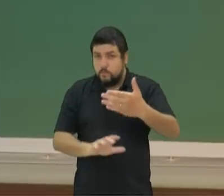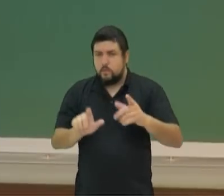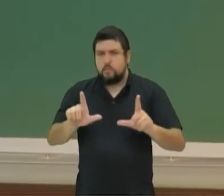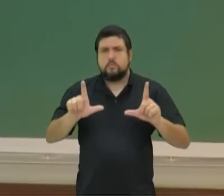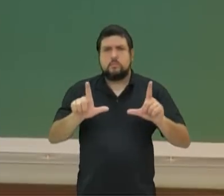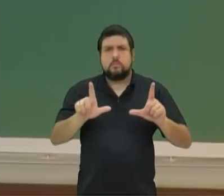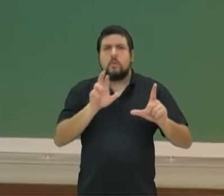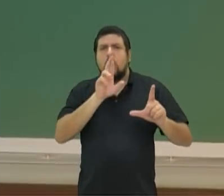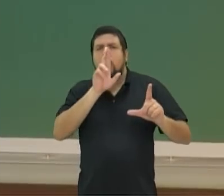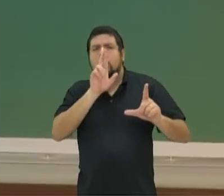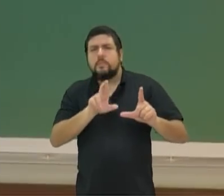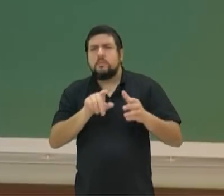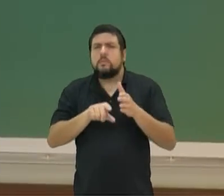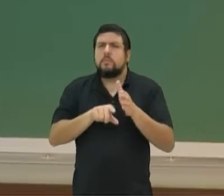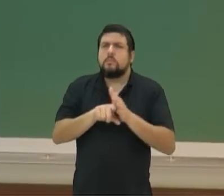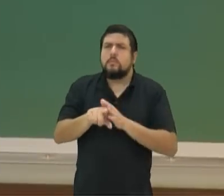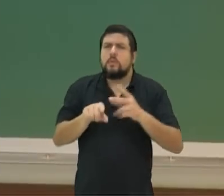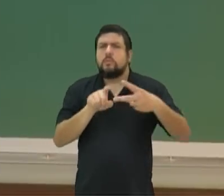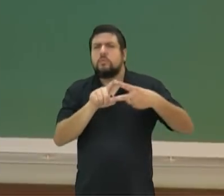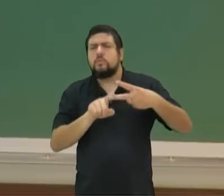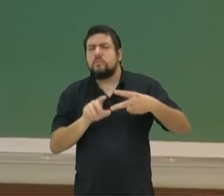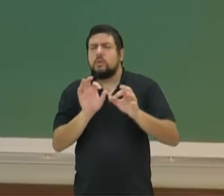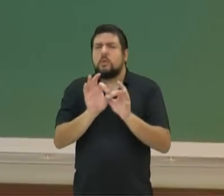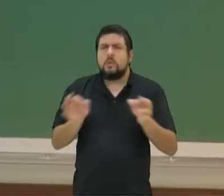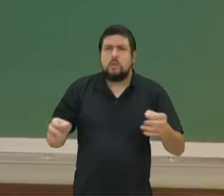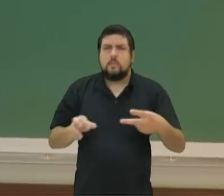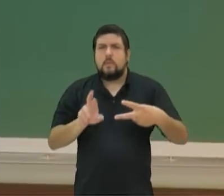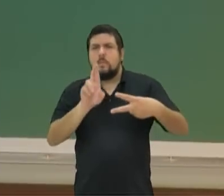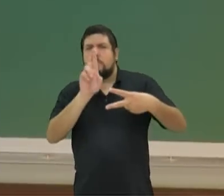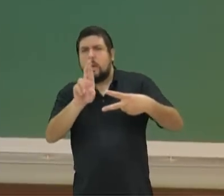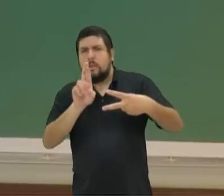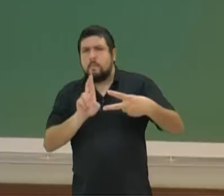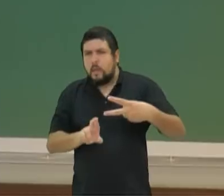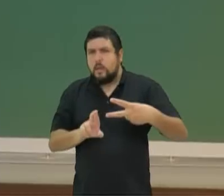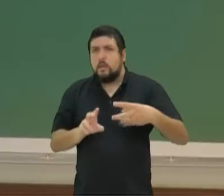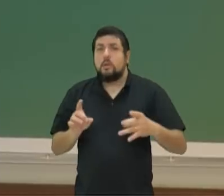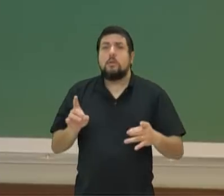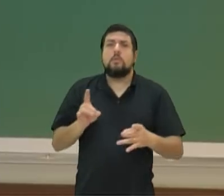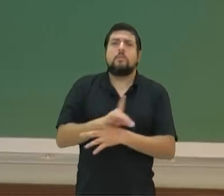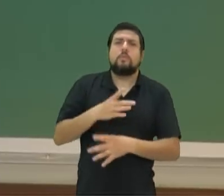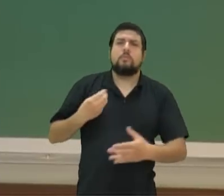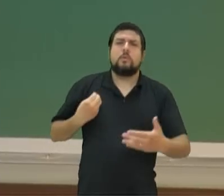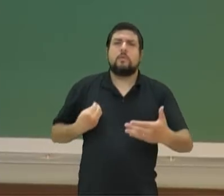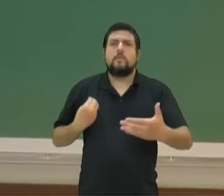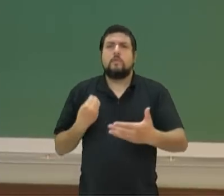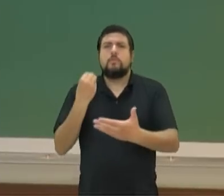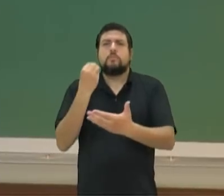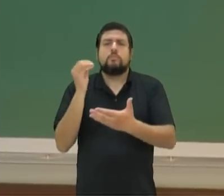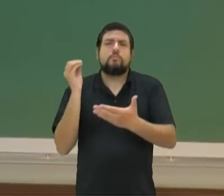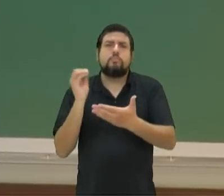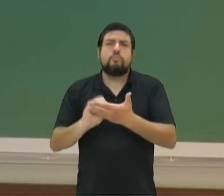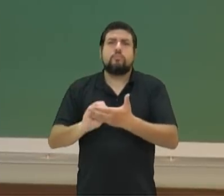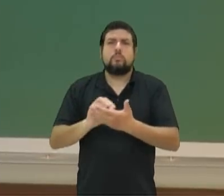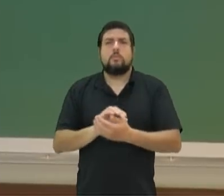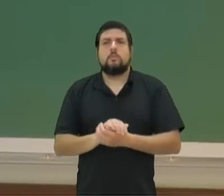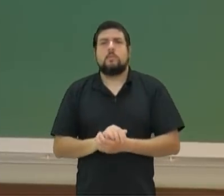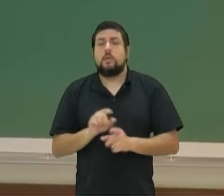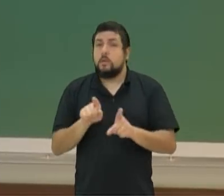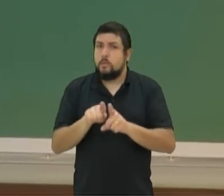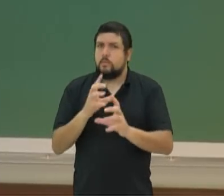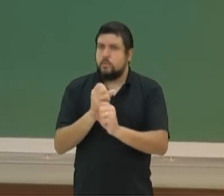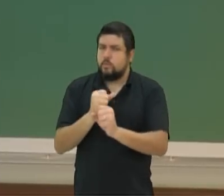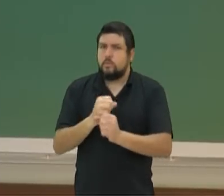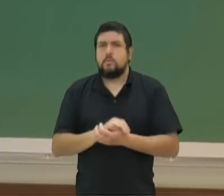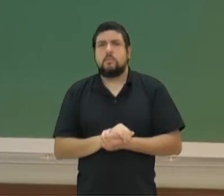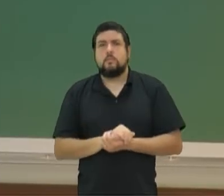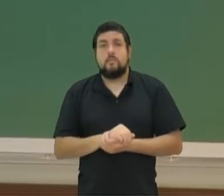duas perguntinhas bem simples que vão te fazer ficar com a frequência e até mesmo com alguma nota garantida. Mas se você não tem